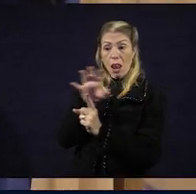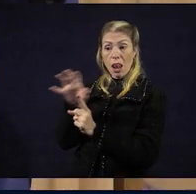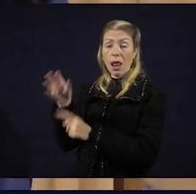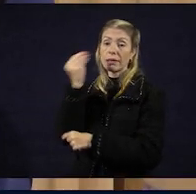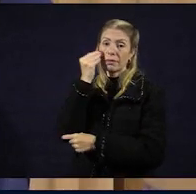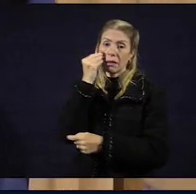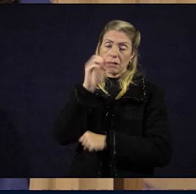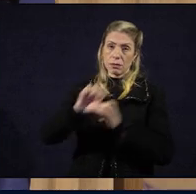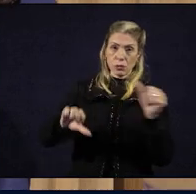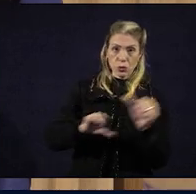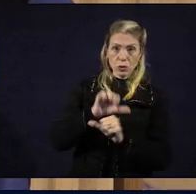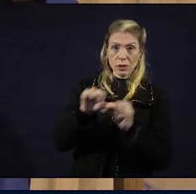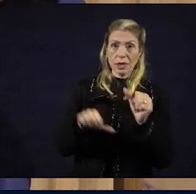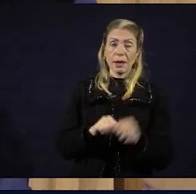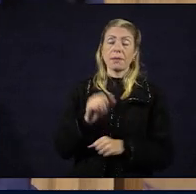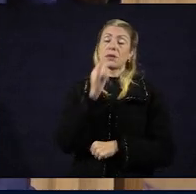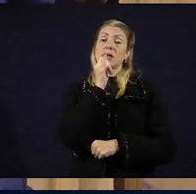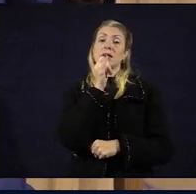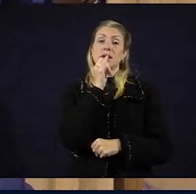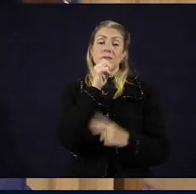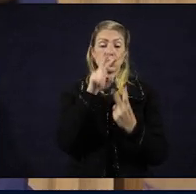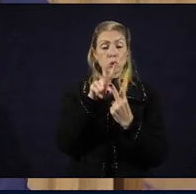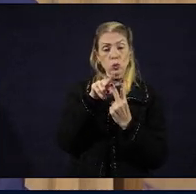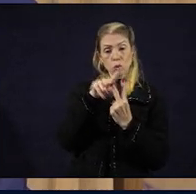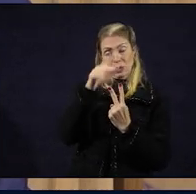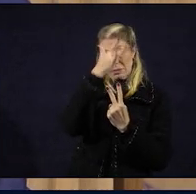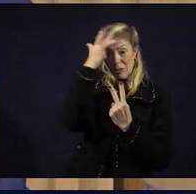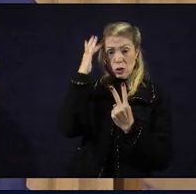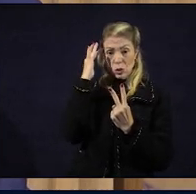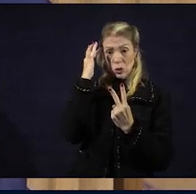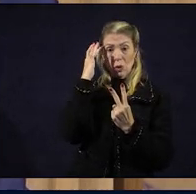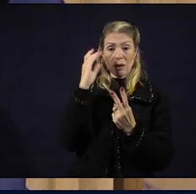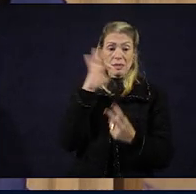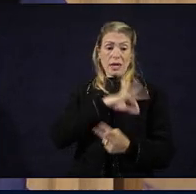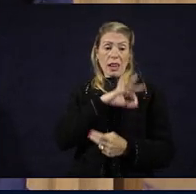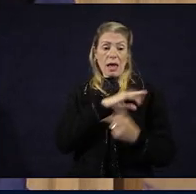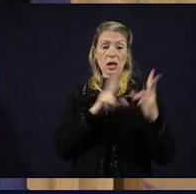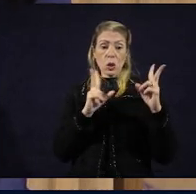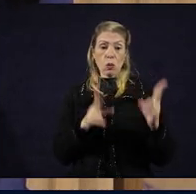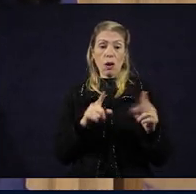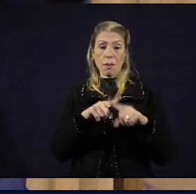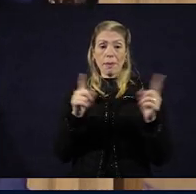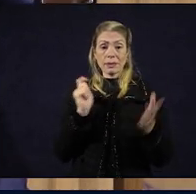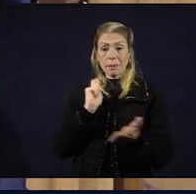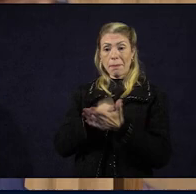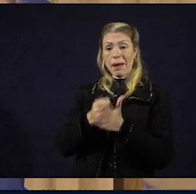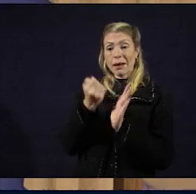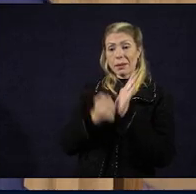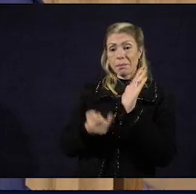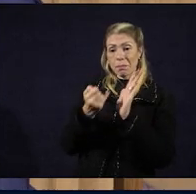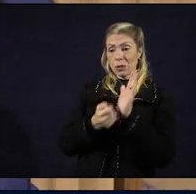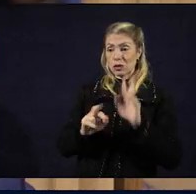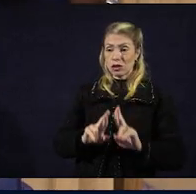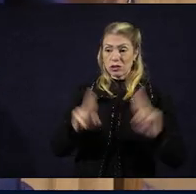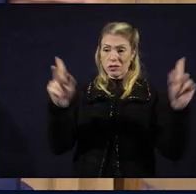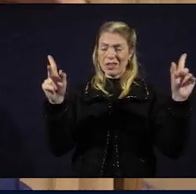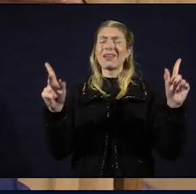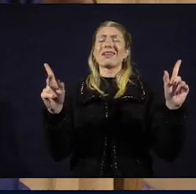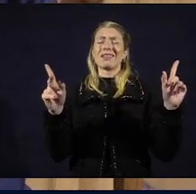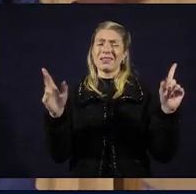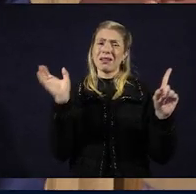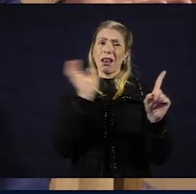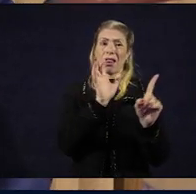Essa história de duas pessoas ganharem o mesmo salário e pagarem imposto diferente pelo regime que decidem ou seja excesso